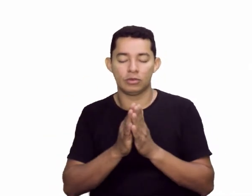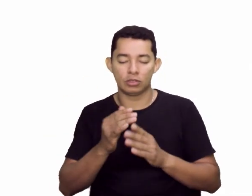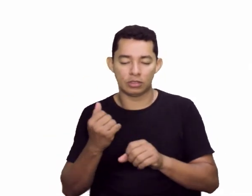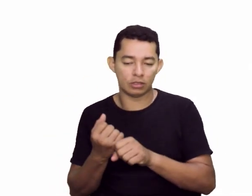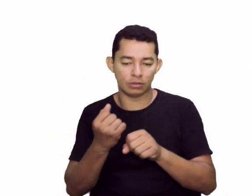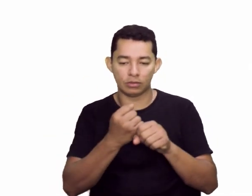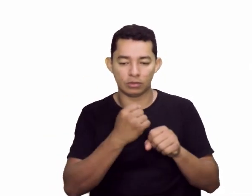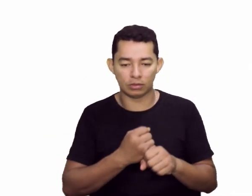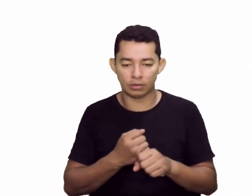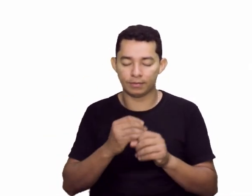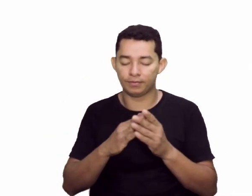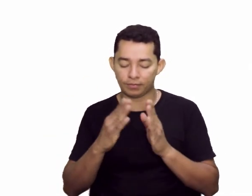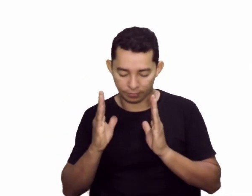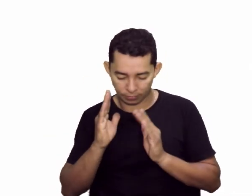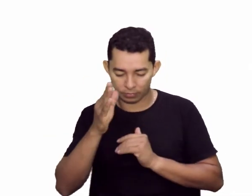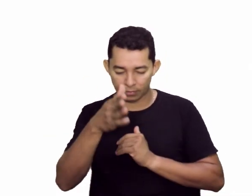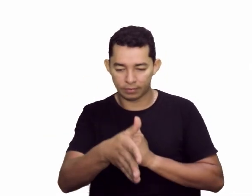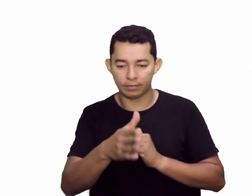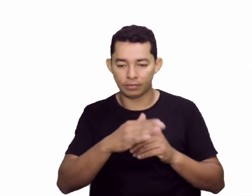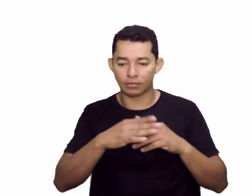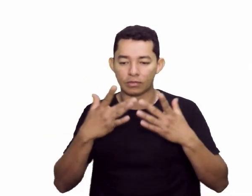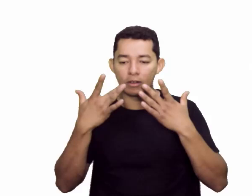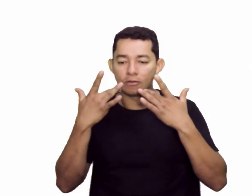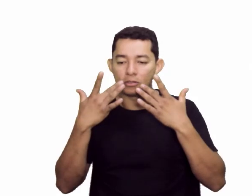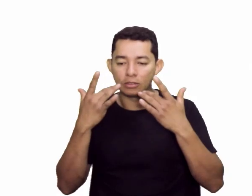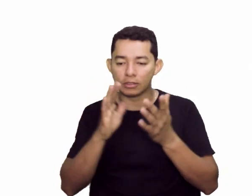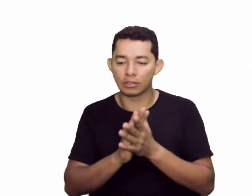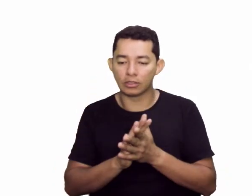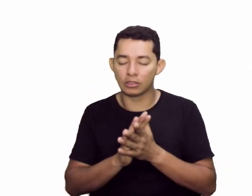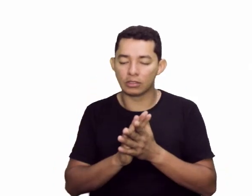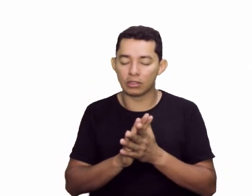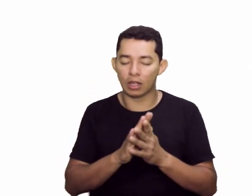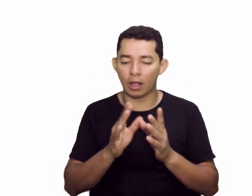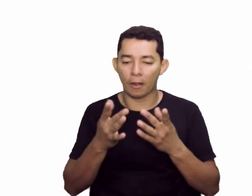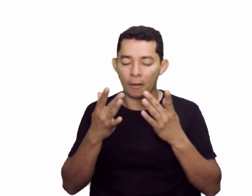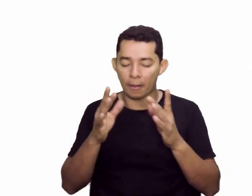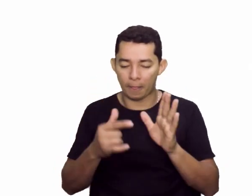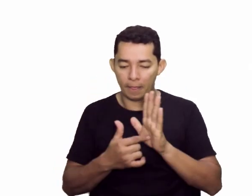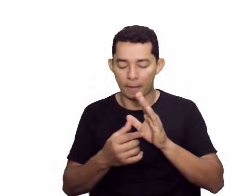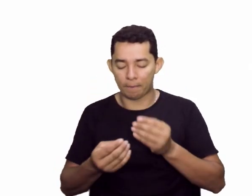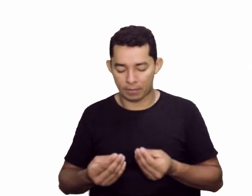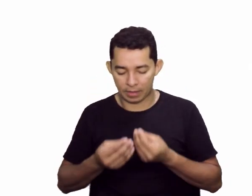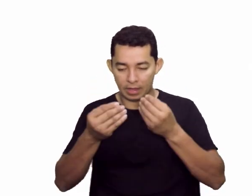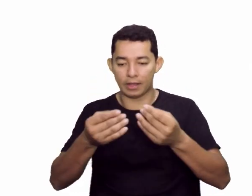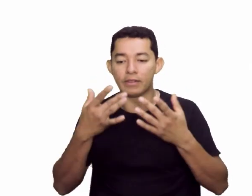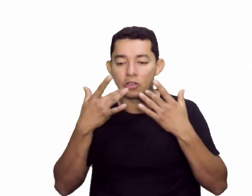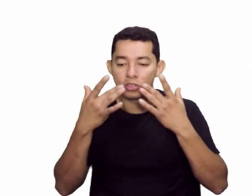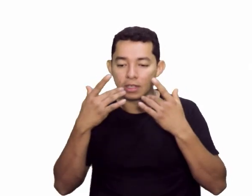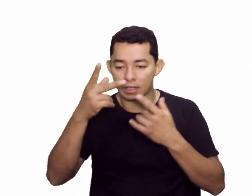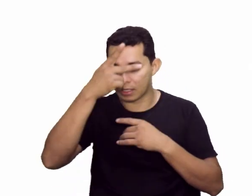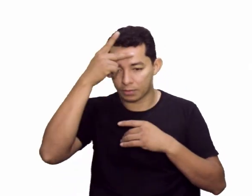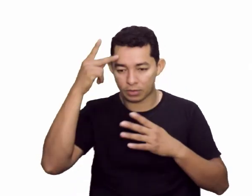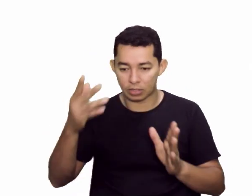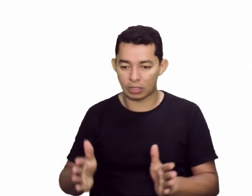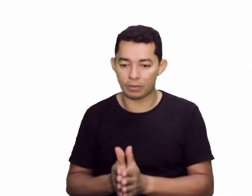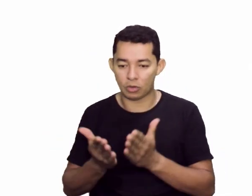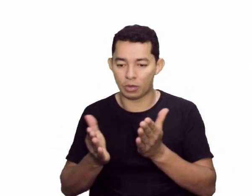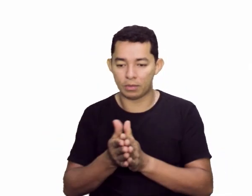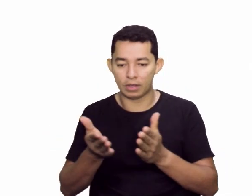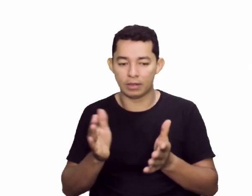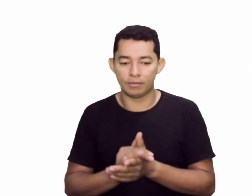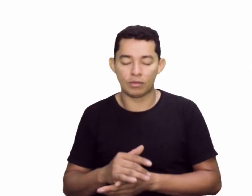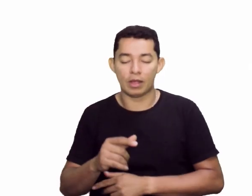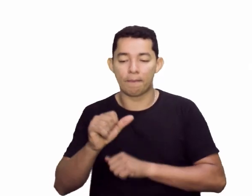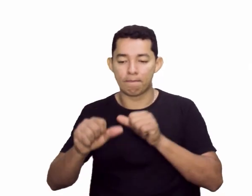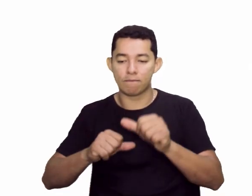acesso ao universo teatral às camadas sociais menos favorecidas, transformar a realidade por meio do diálogo